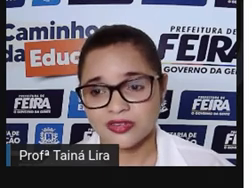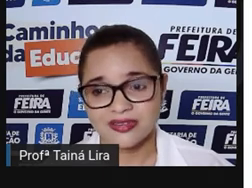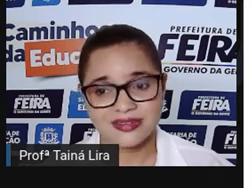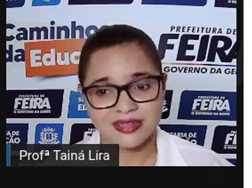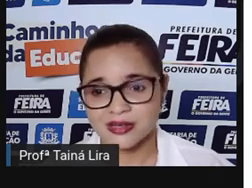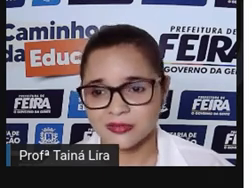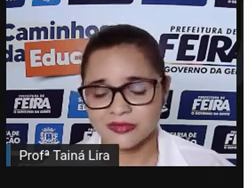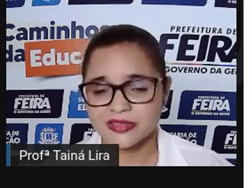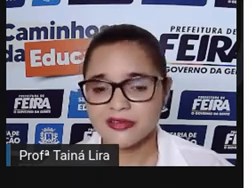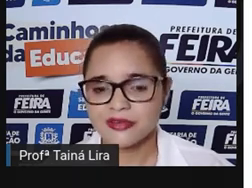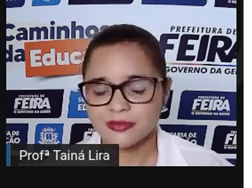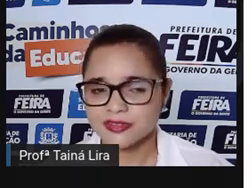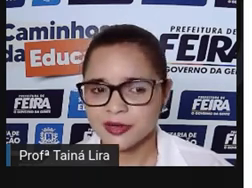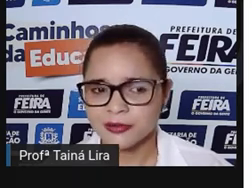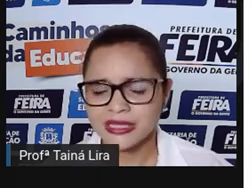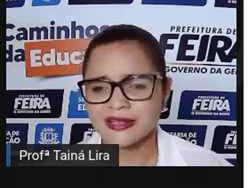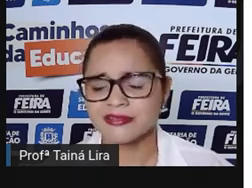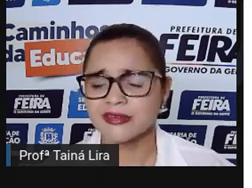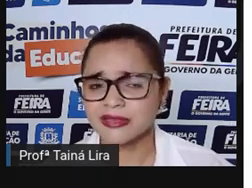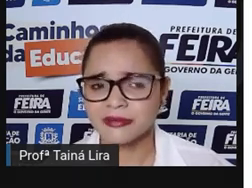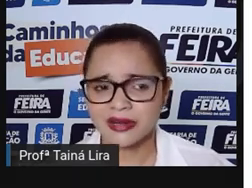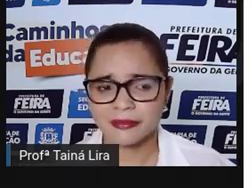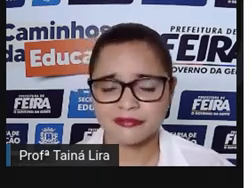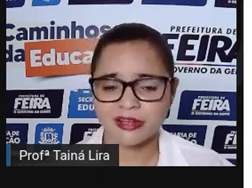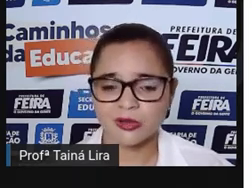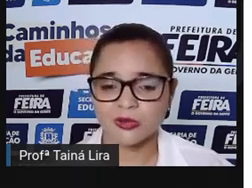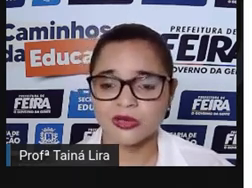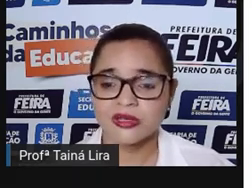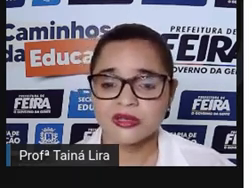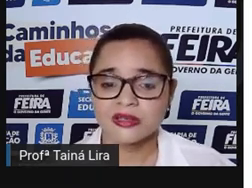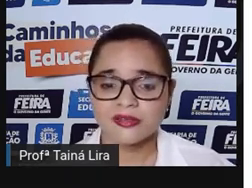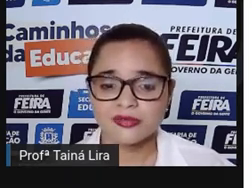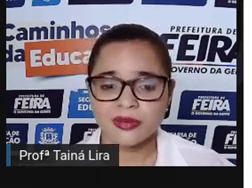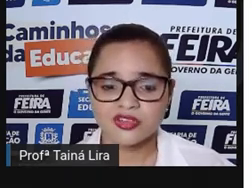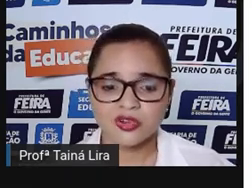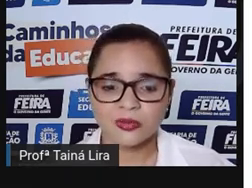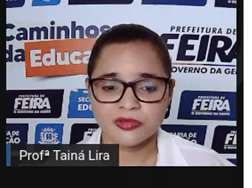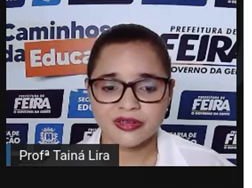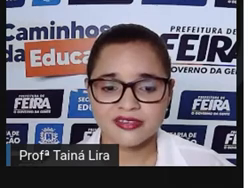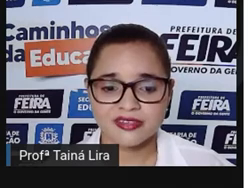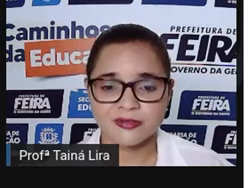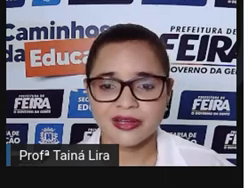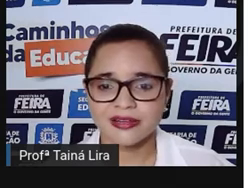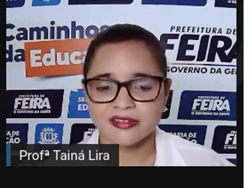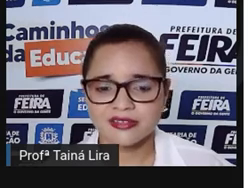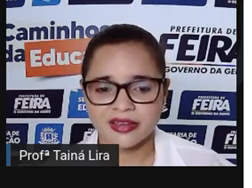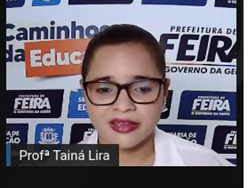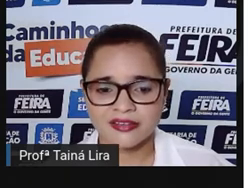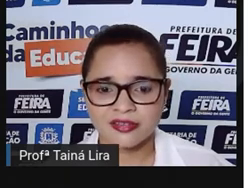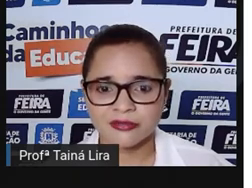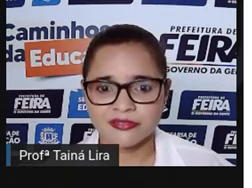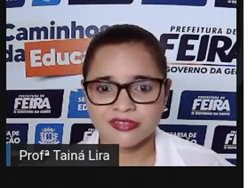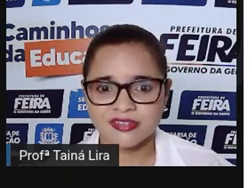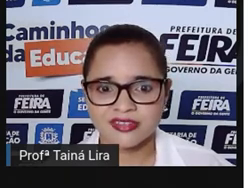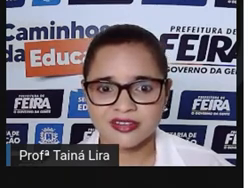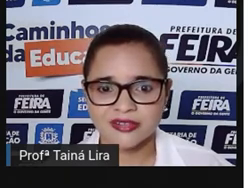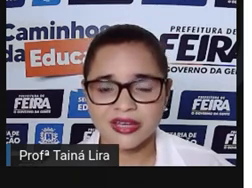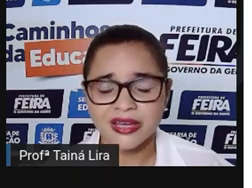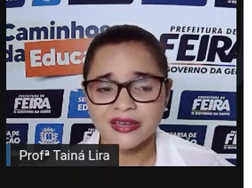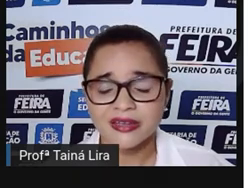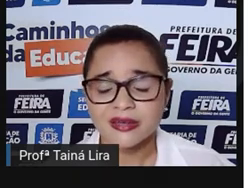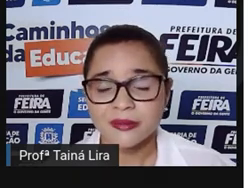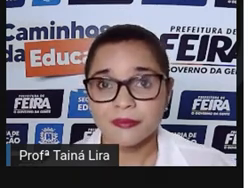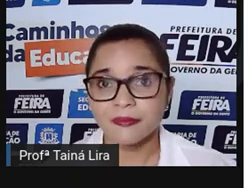outros, não. Devemos ter cuidado. Então, lembra que a Pró falou que os meios de comunicação, eles são uma invenção,